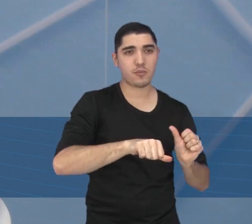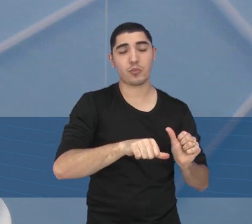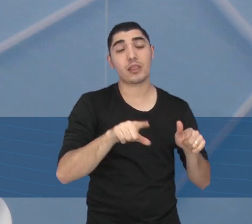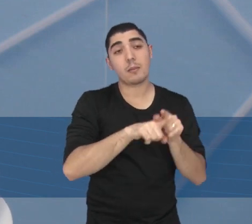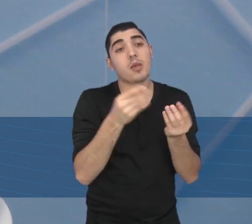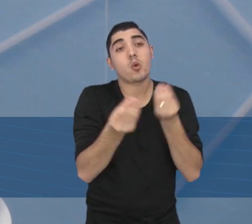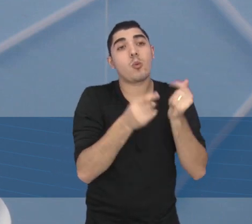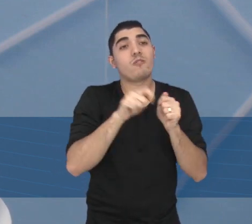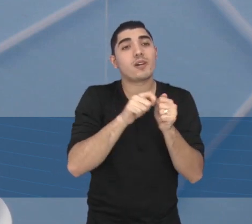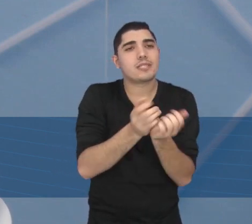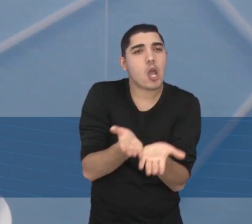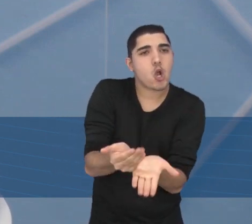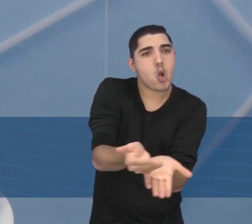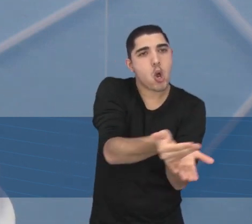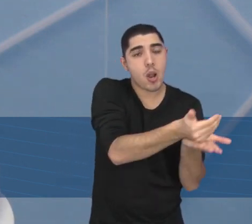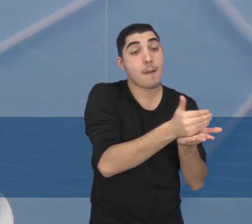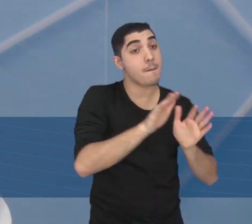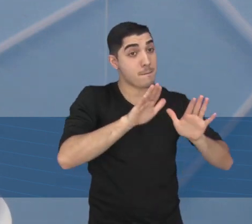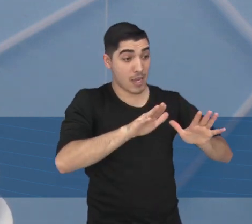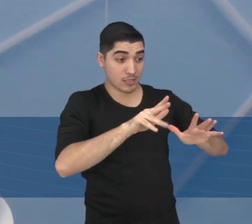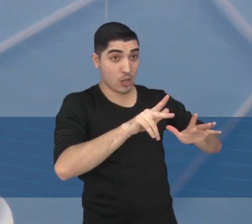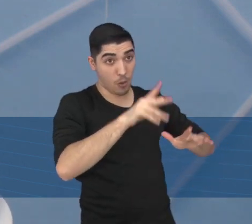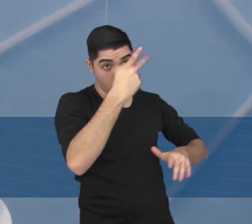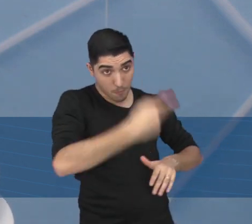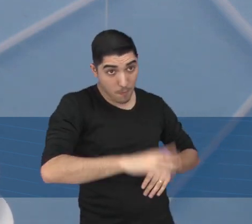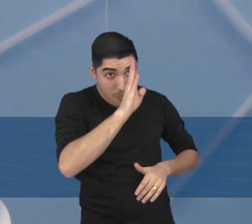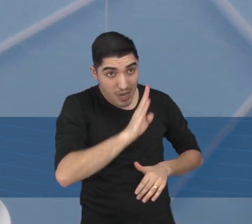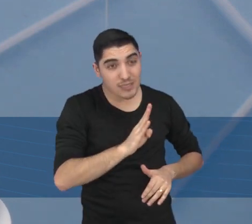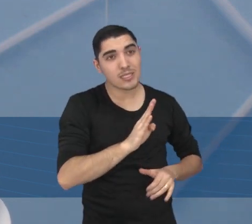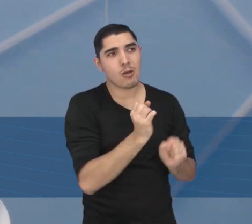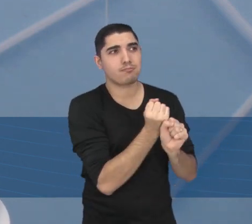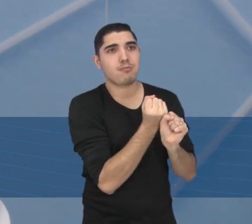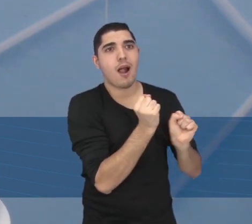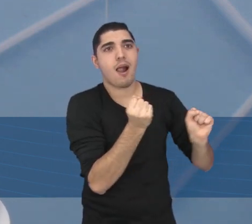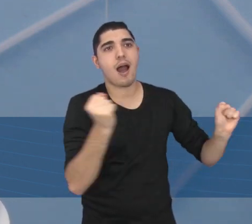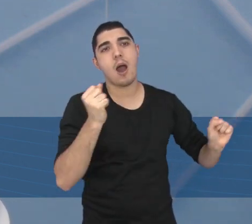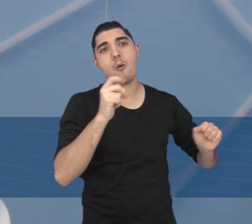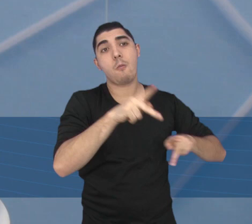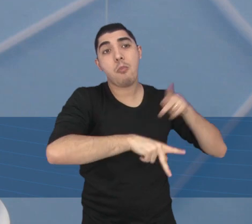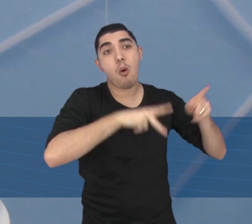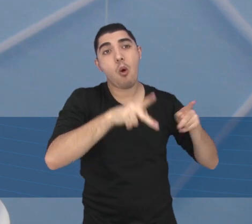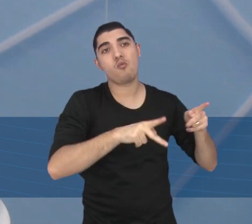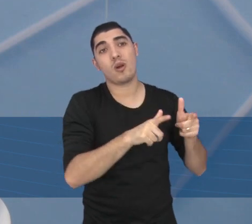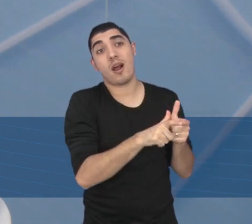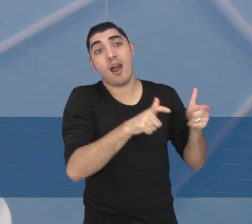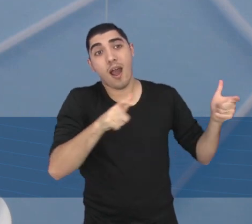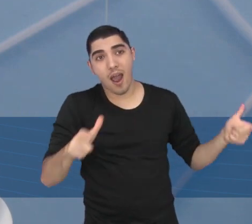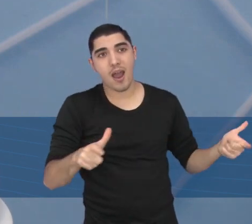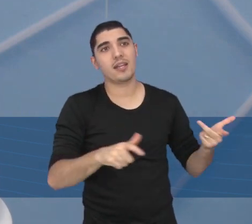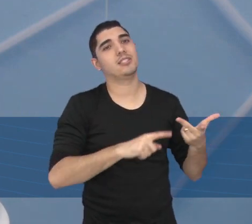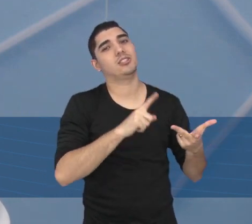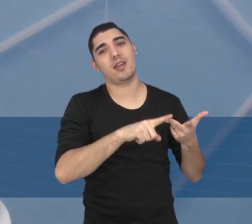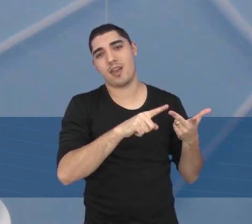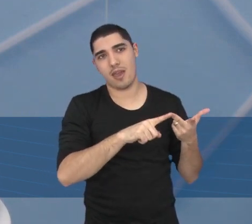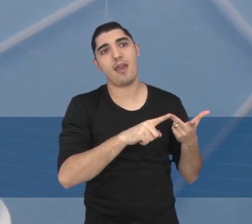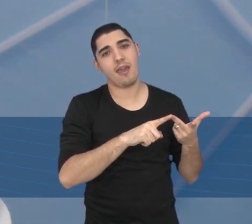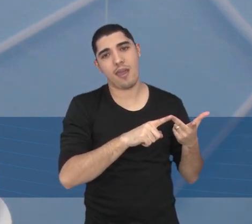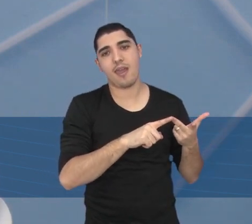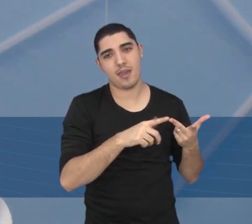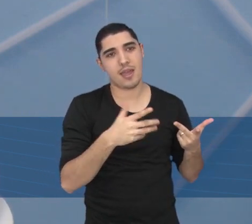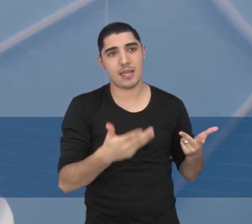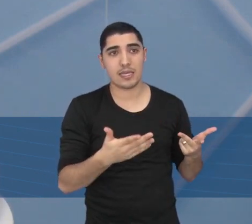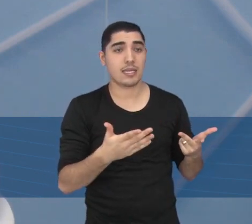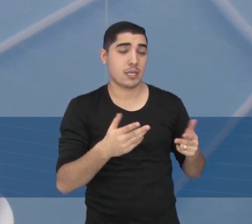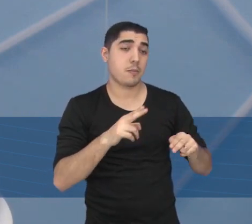materiais. Mas, de fato, a população é muito grande, há consumo de eletrônico, e o brasileiro, alguns estudos mostram, é